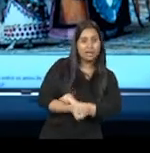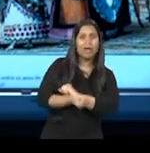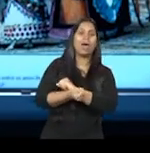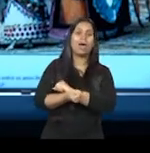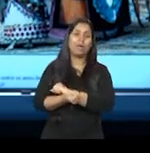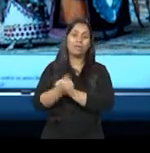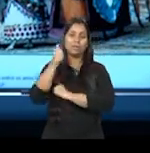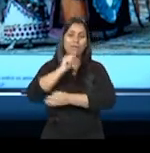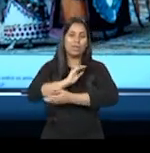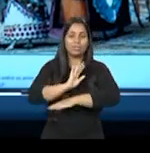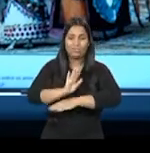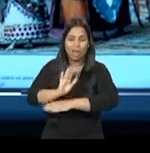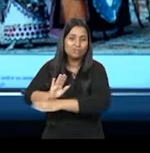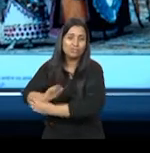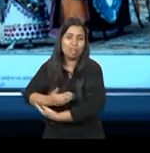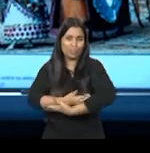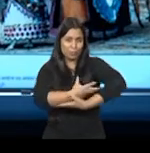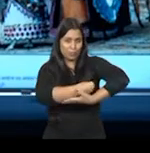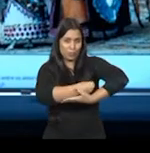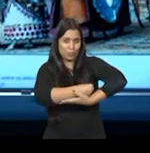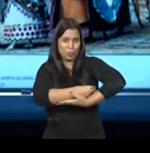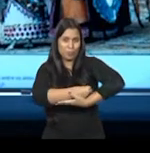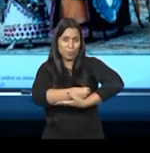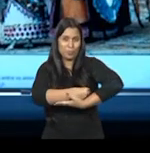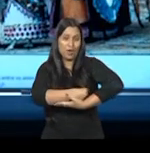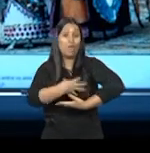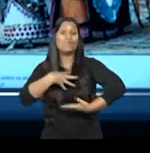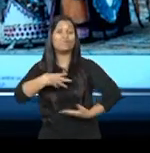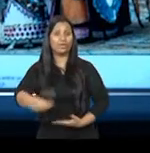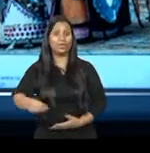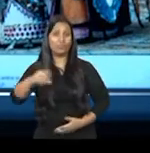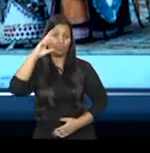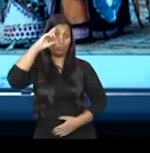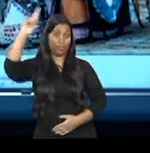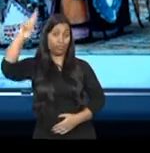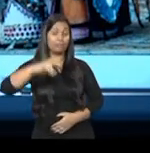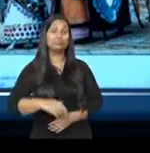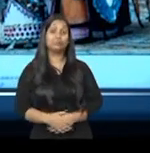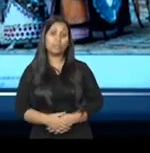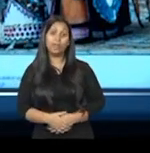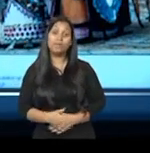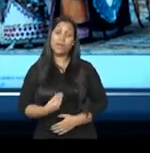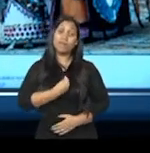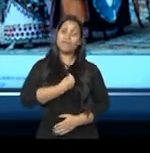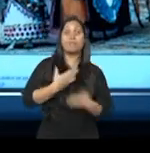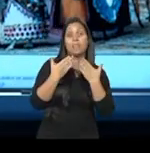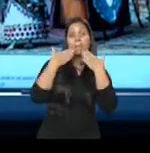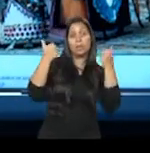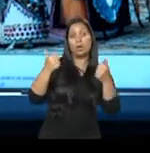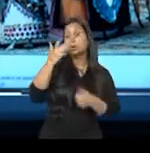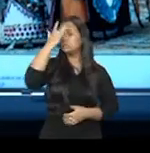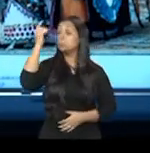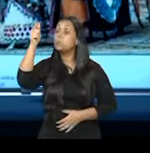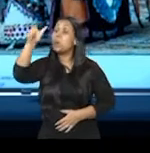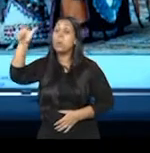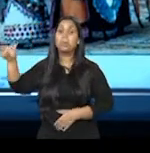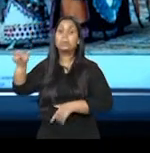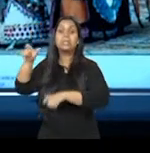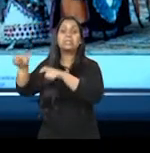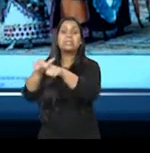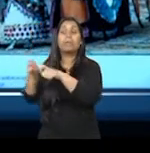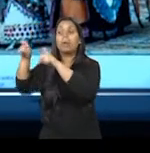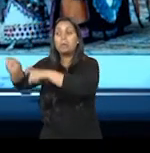de leite, tinham uma condição um pouquinho melhor do que aquele escravo que trabalhava na roça ali, diante do sol, e muitos